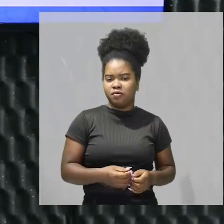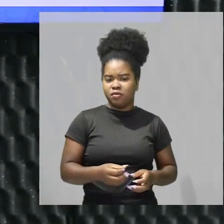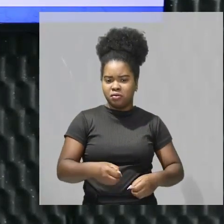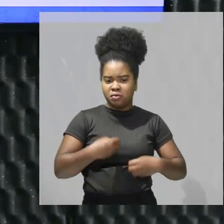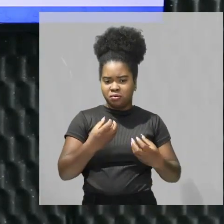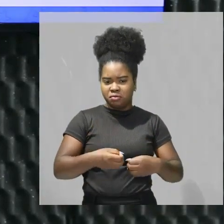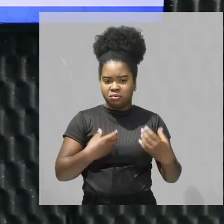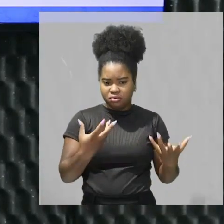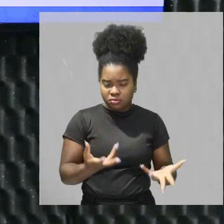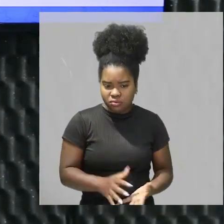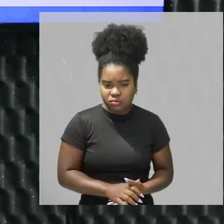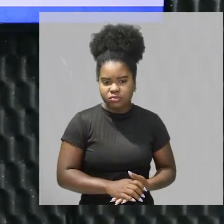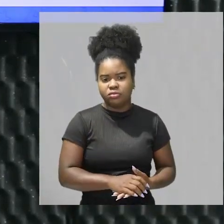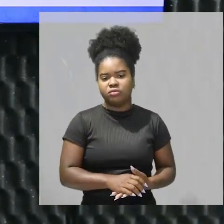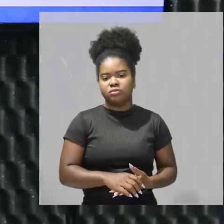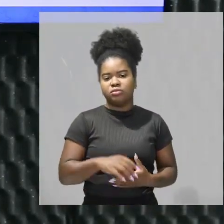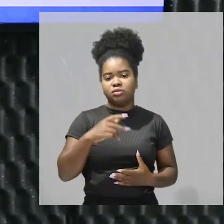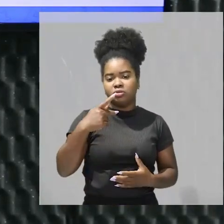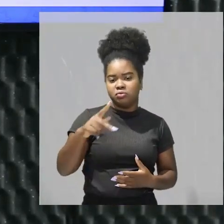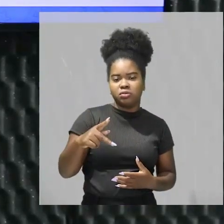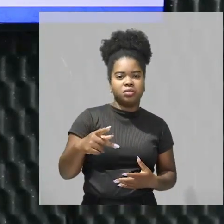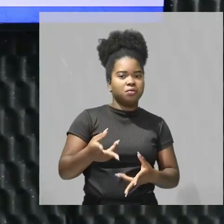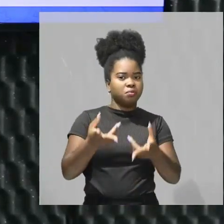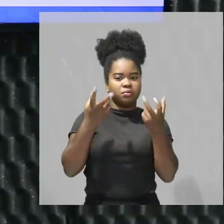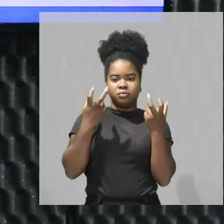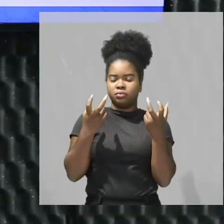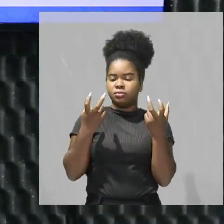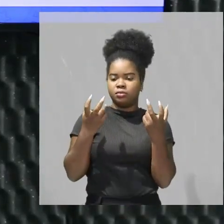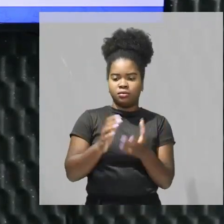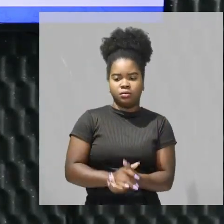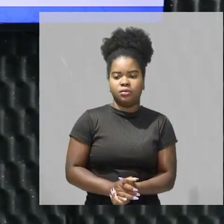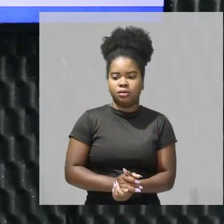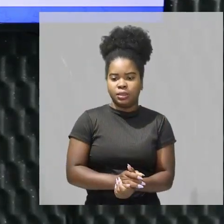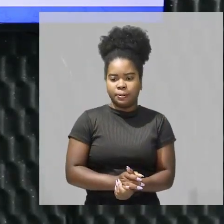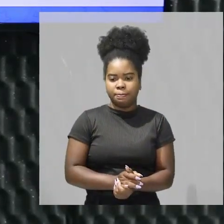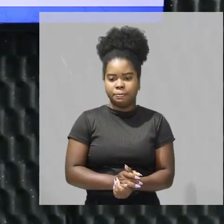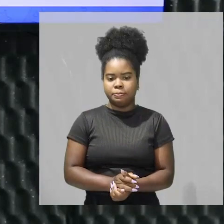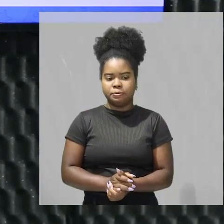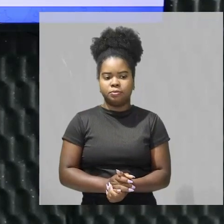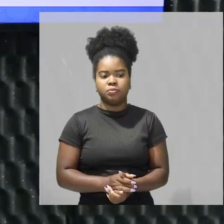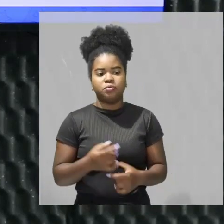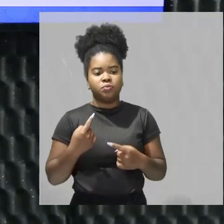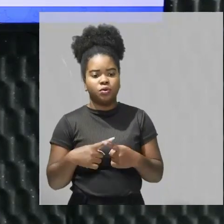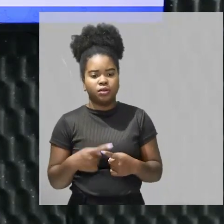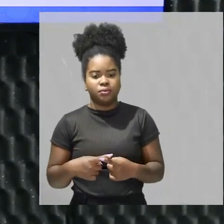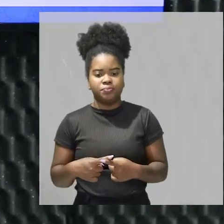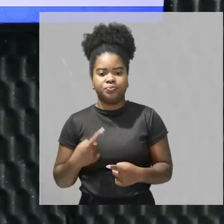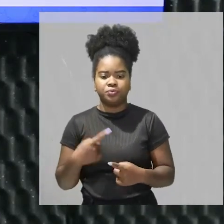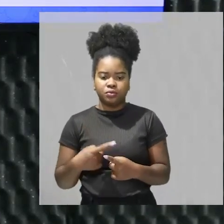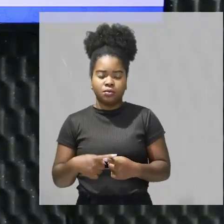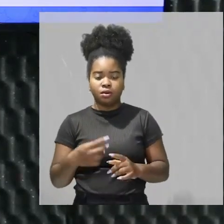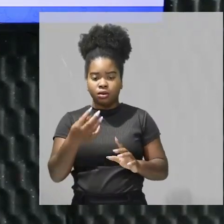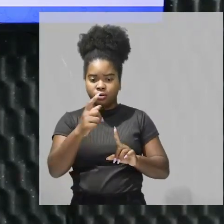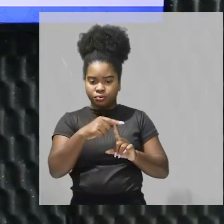forma impessoal. Como assim? Isso acontece porque o texto dissertativo,